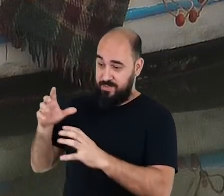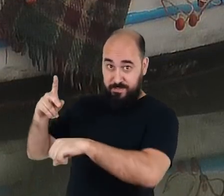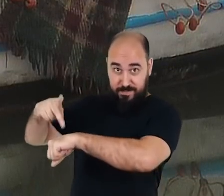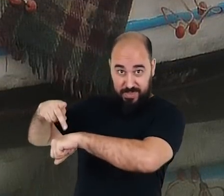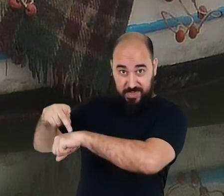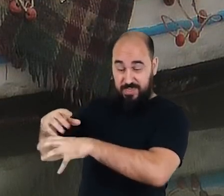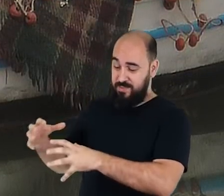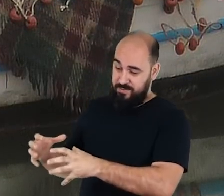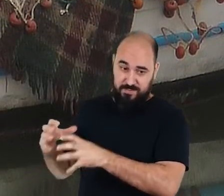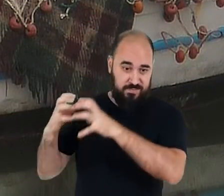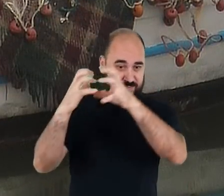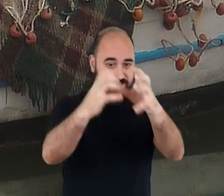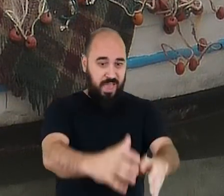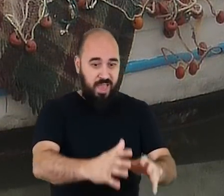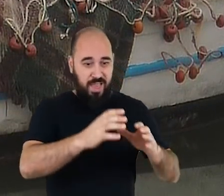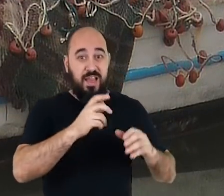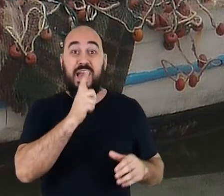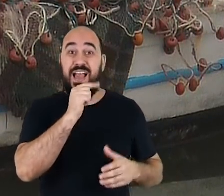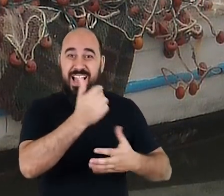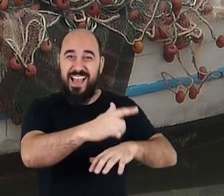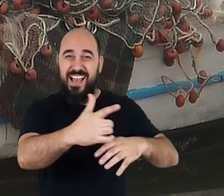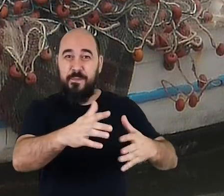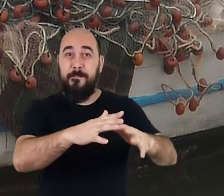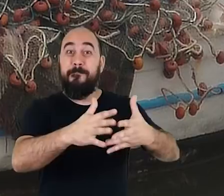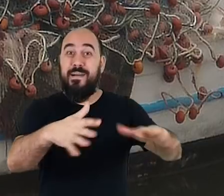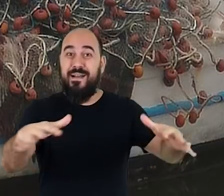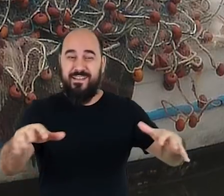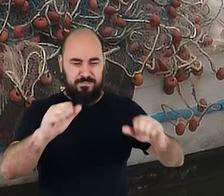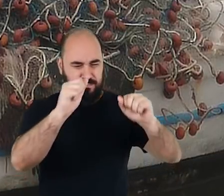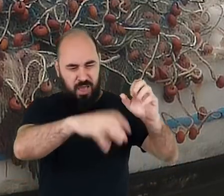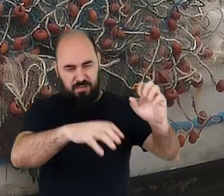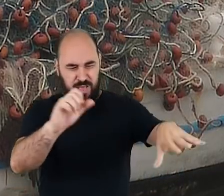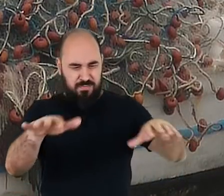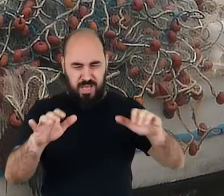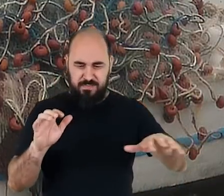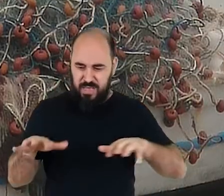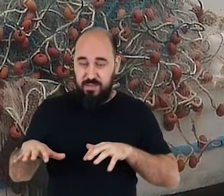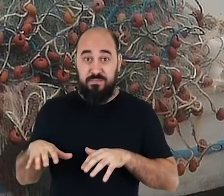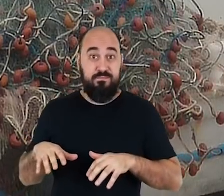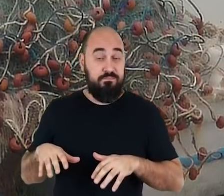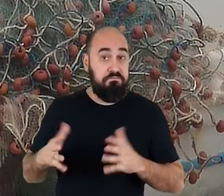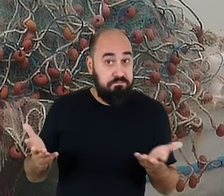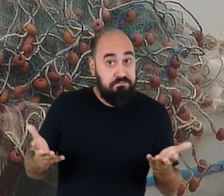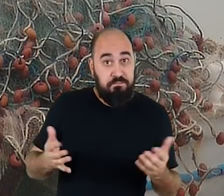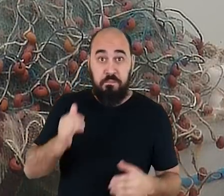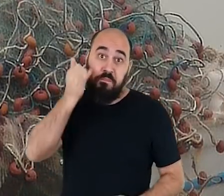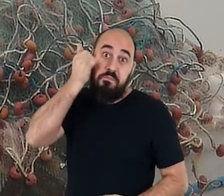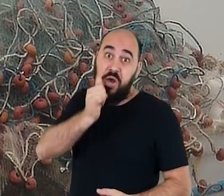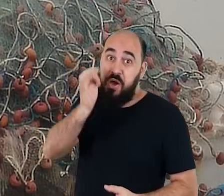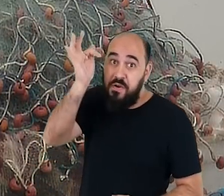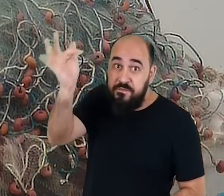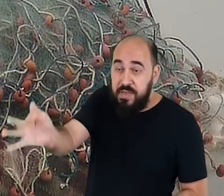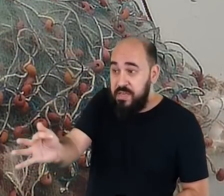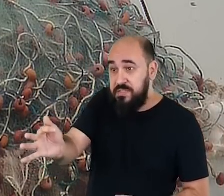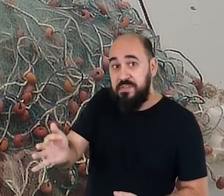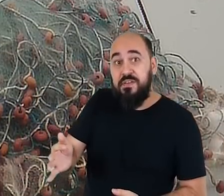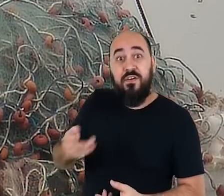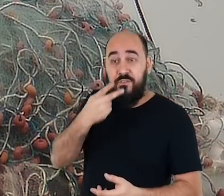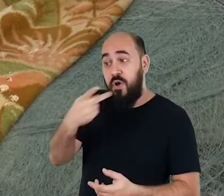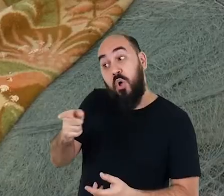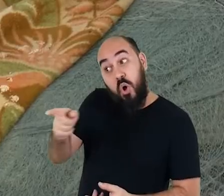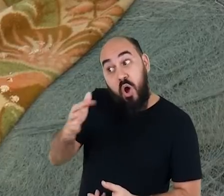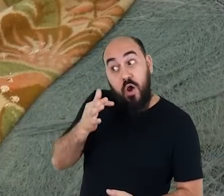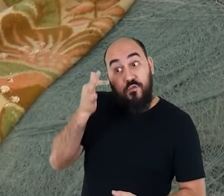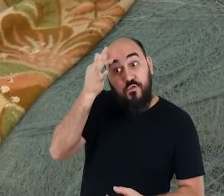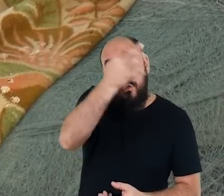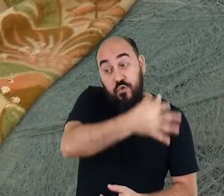dizia a profecia, lançadas ao mar. E assim como afirmou o profeta, a cidade de Tiro é até hoje